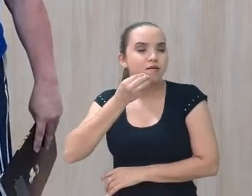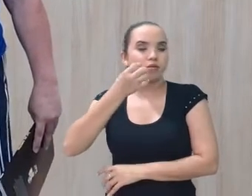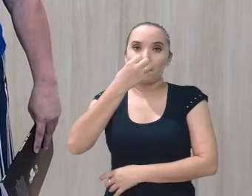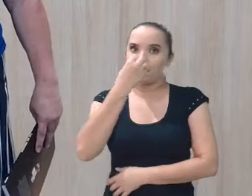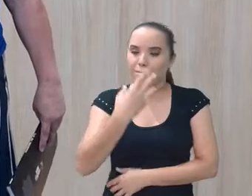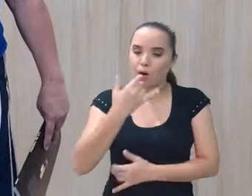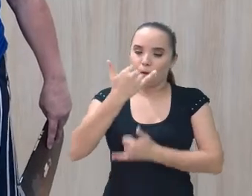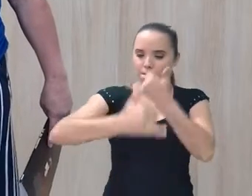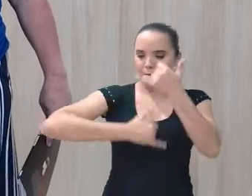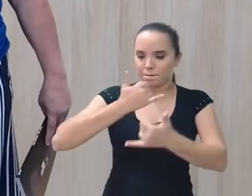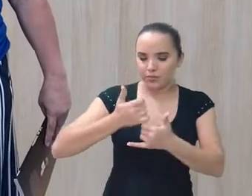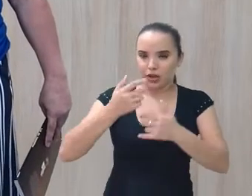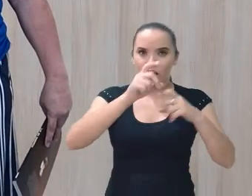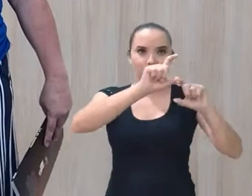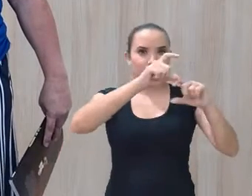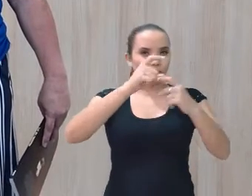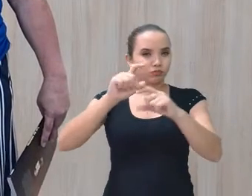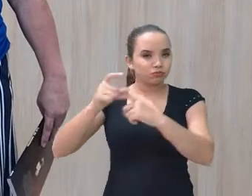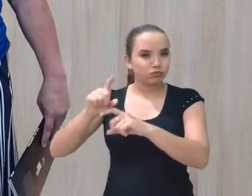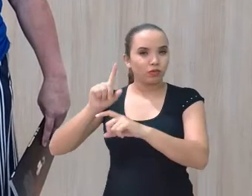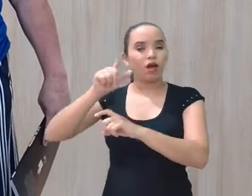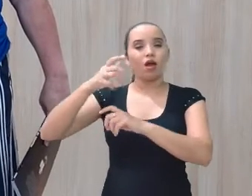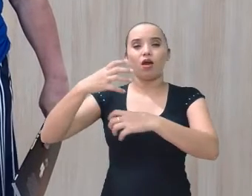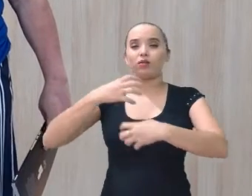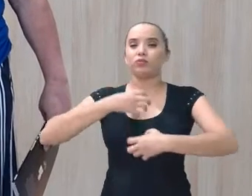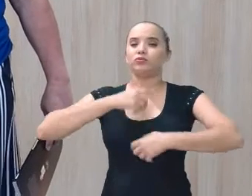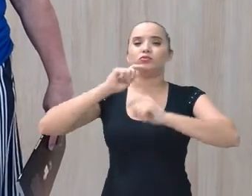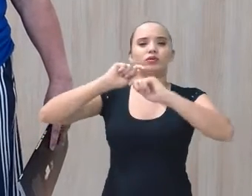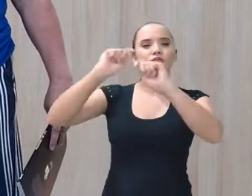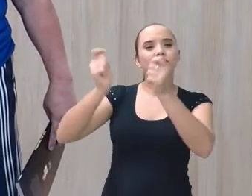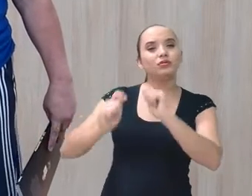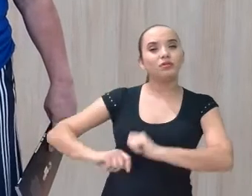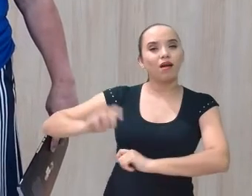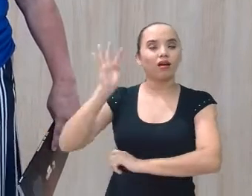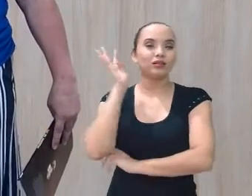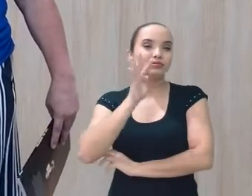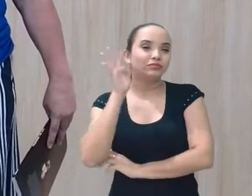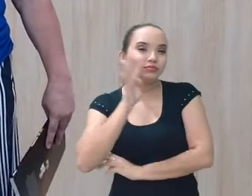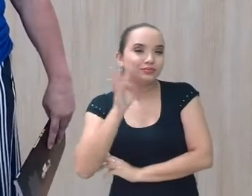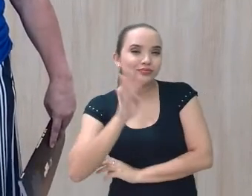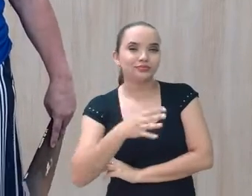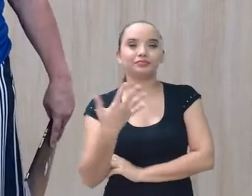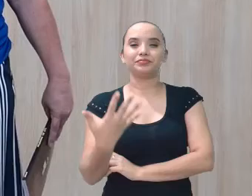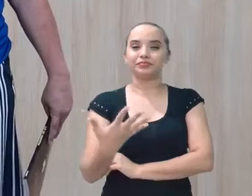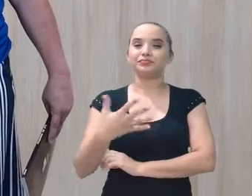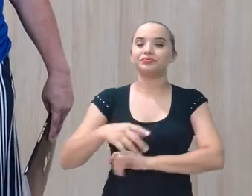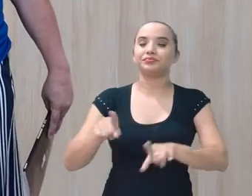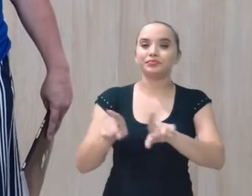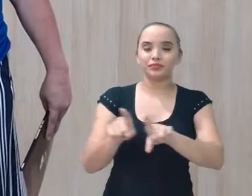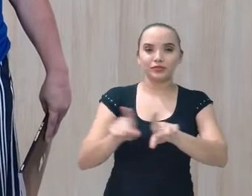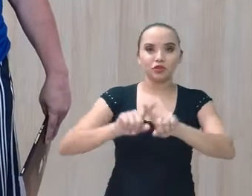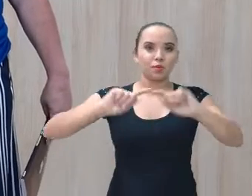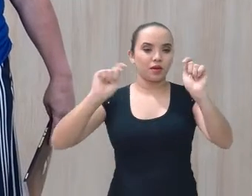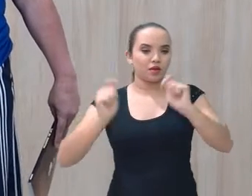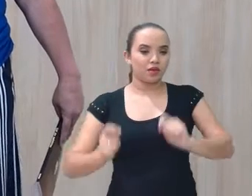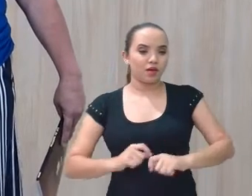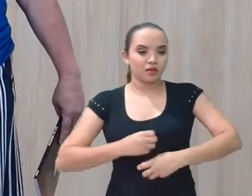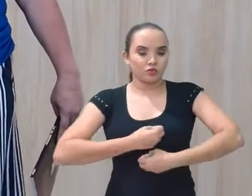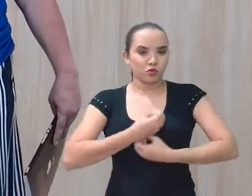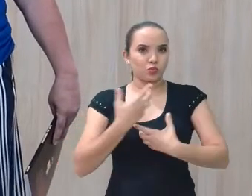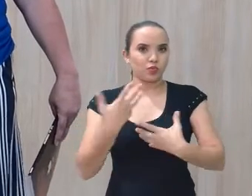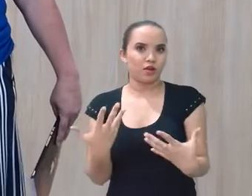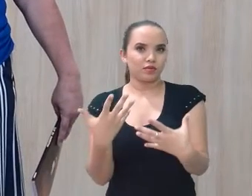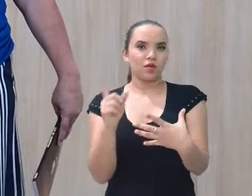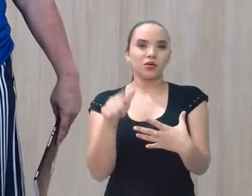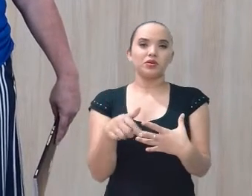em quadrinhos, porque é uma forma de arte muito legal, né, uma forma de arte e de expressão